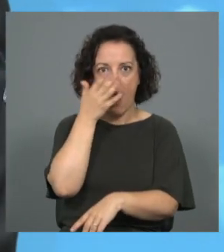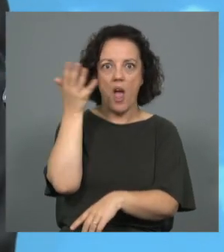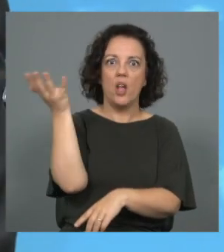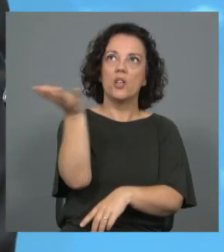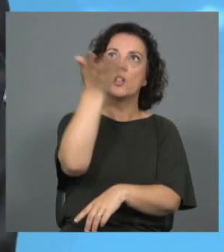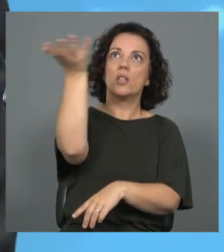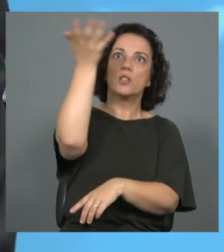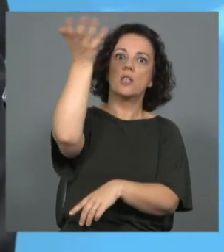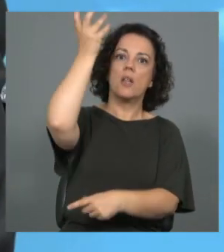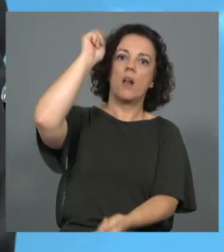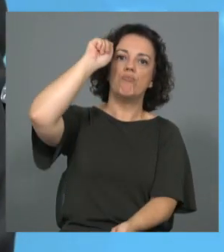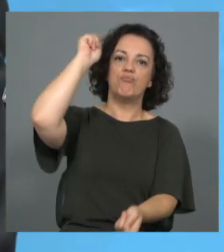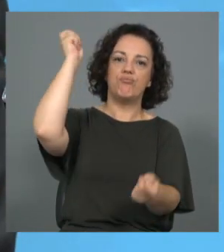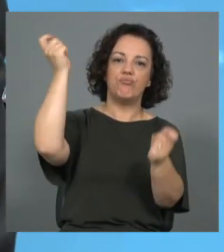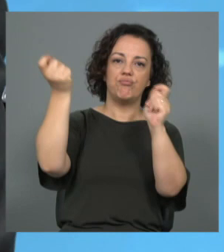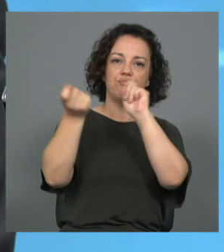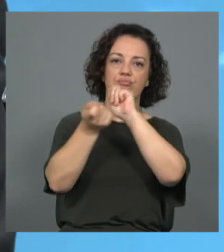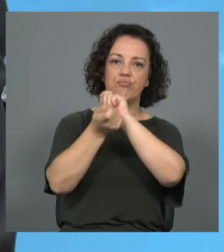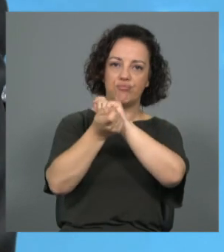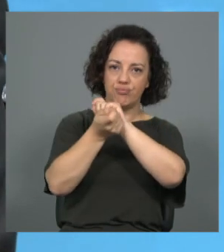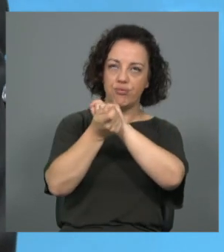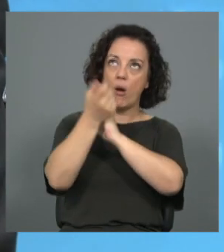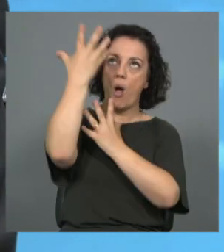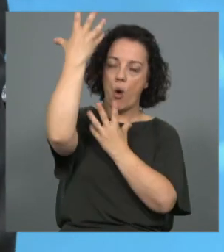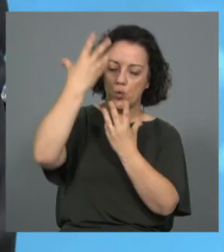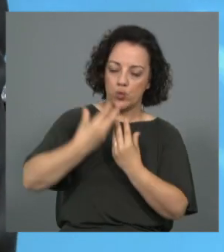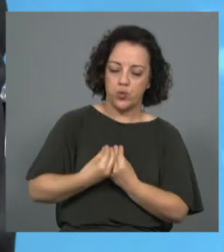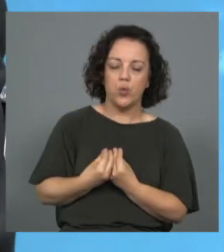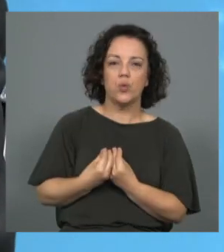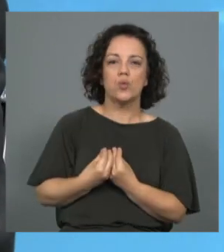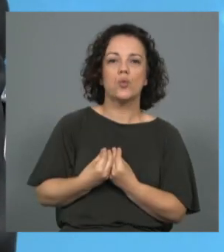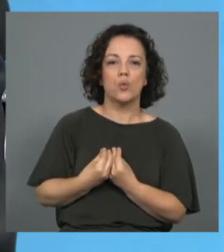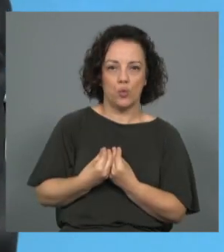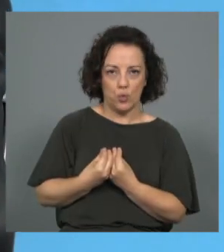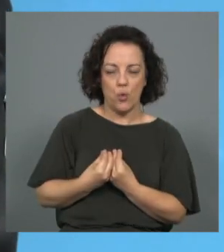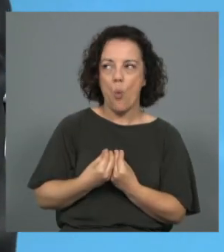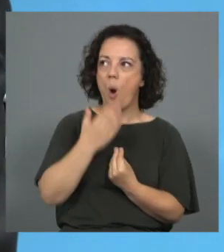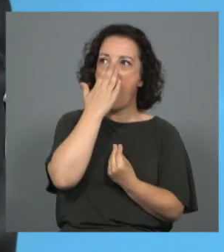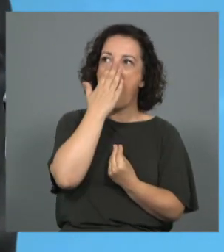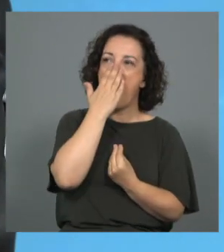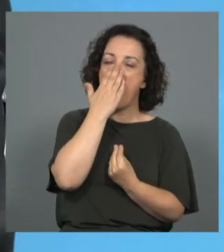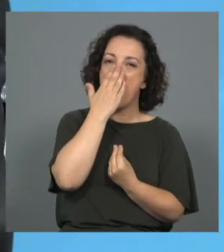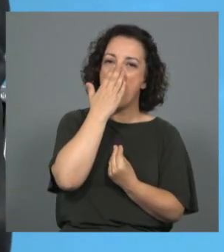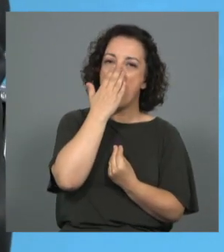que vem até à nossa imanência e que diz como é